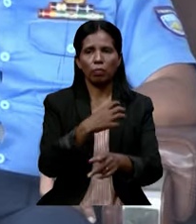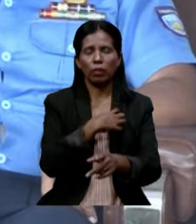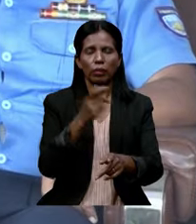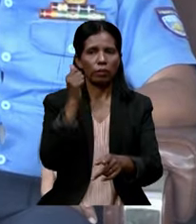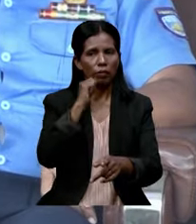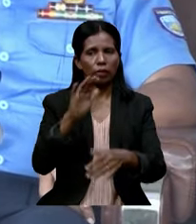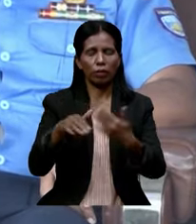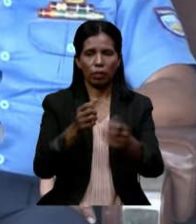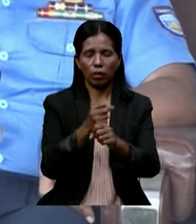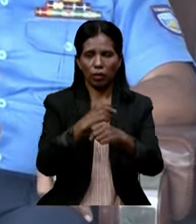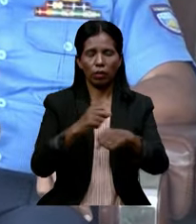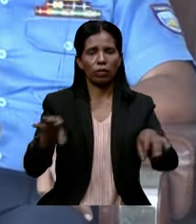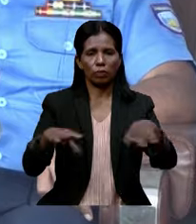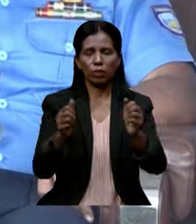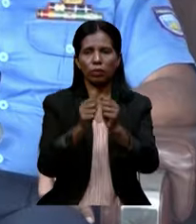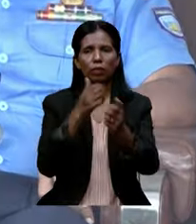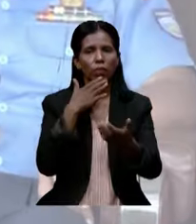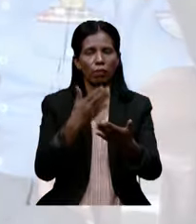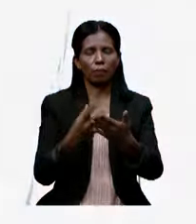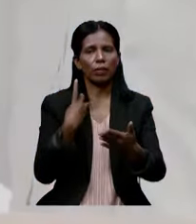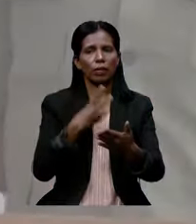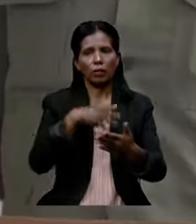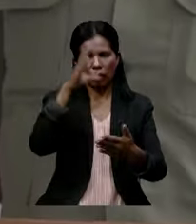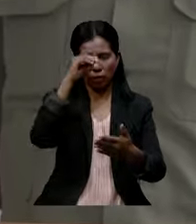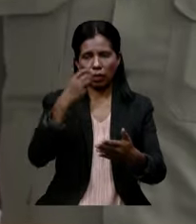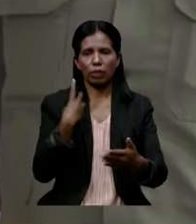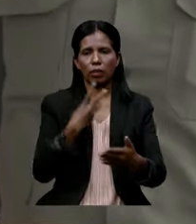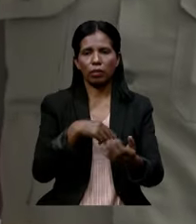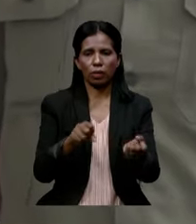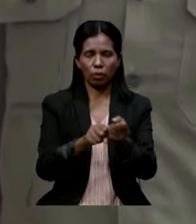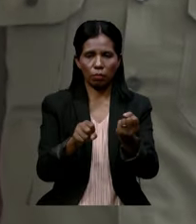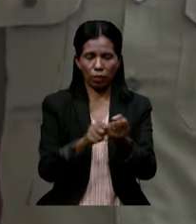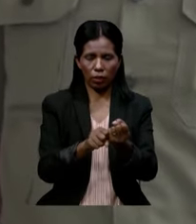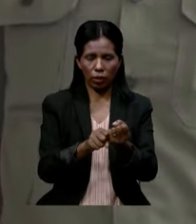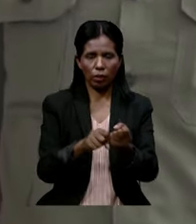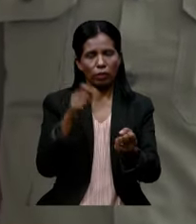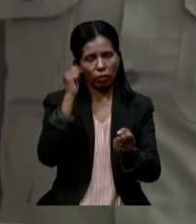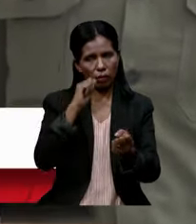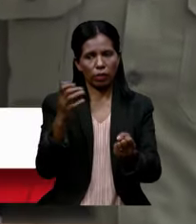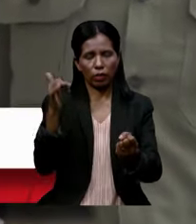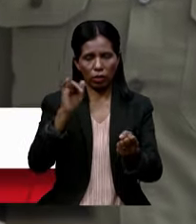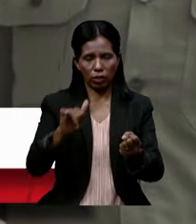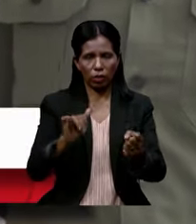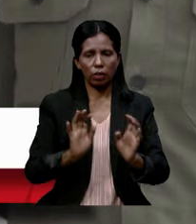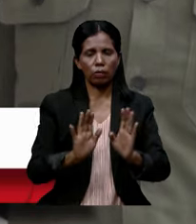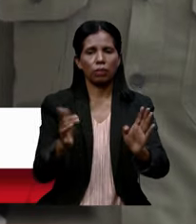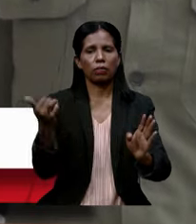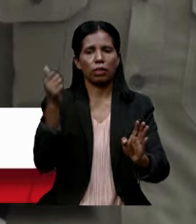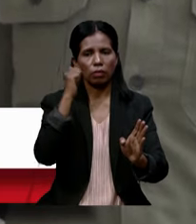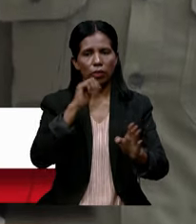ao serviço dia. Ba ita jiramane ne ita tenka apoio na fatia bawe. Duro ser na fatia